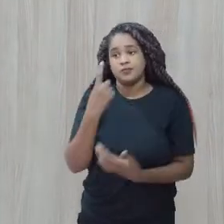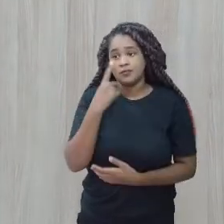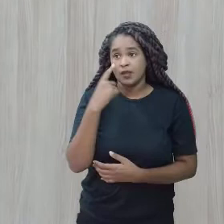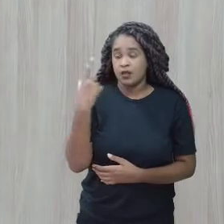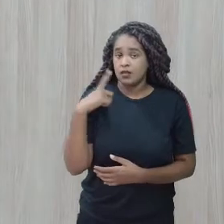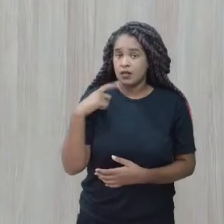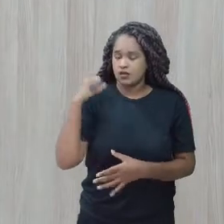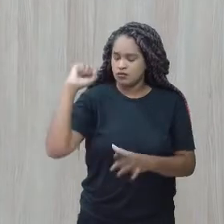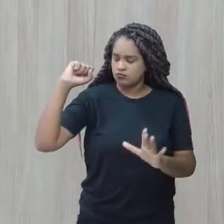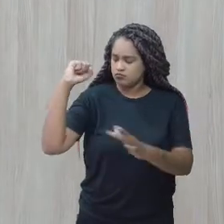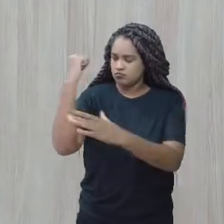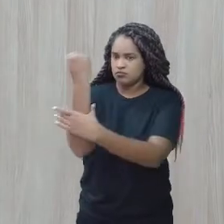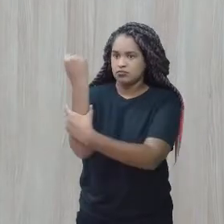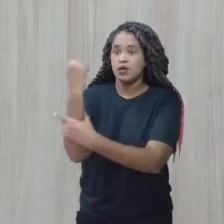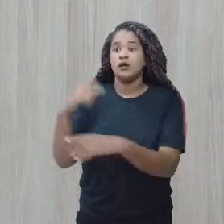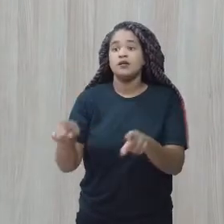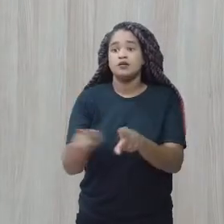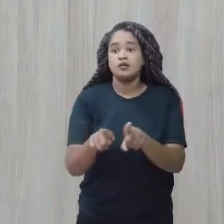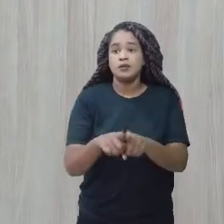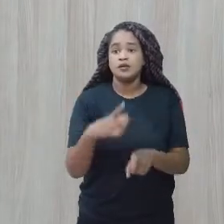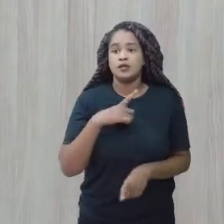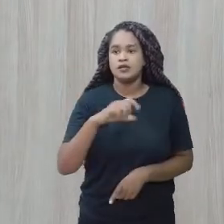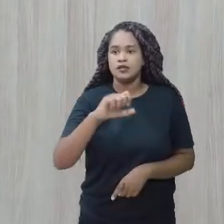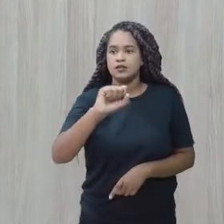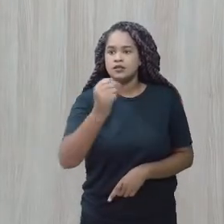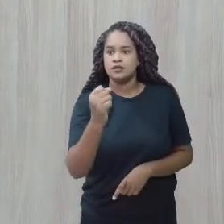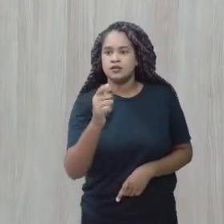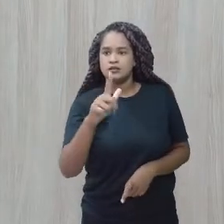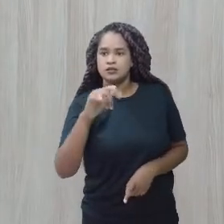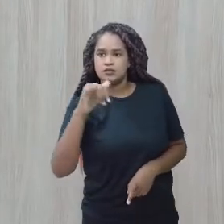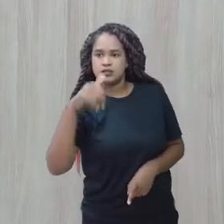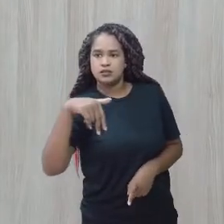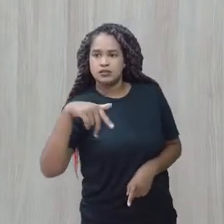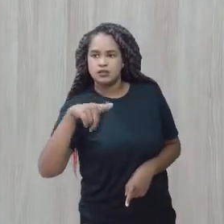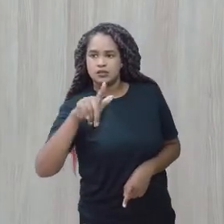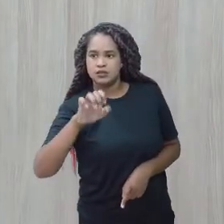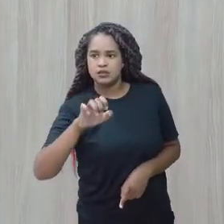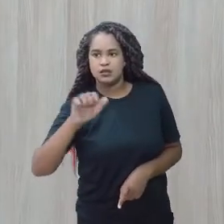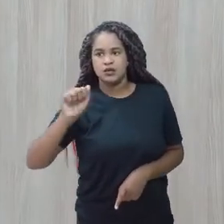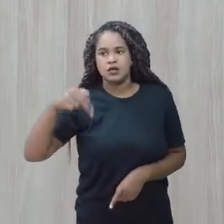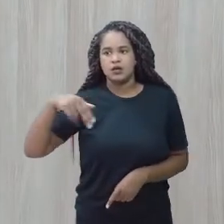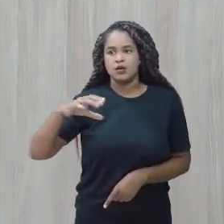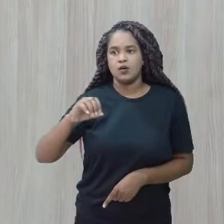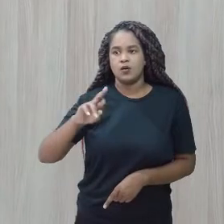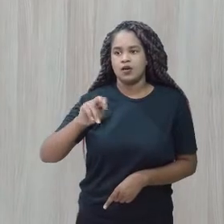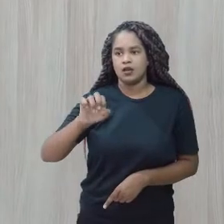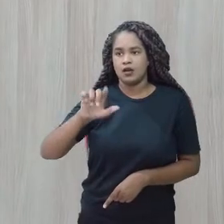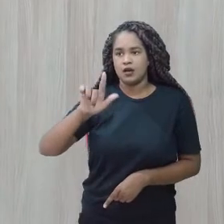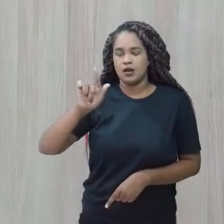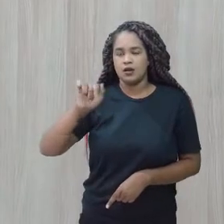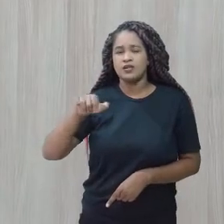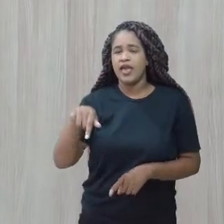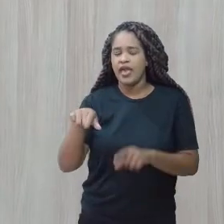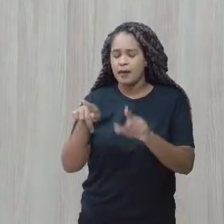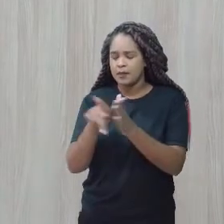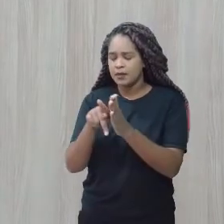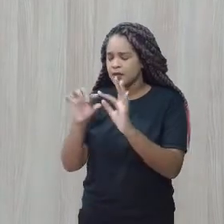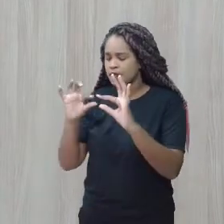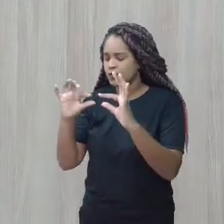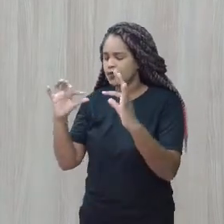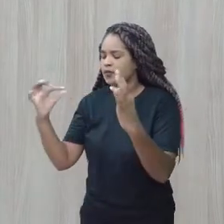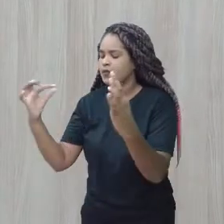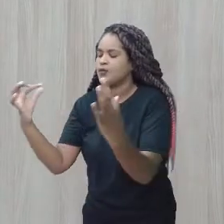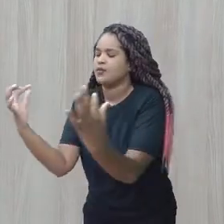ancoragem também, que é uma fitinha que fica ao redor né, aí do lugar que você